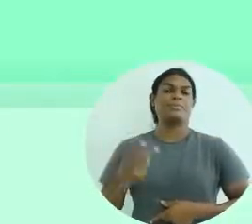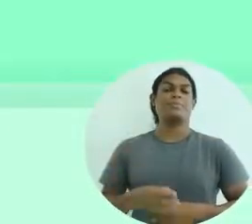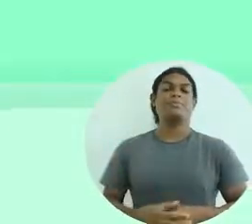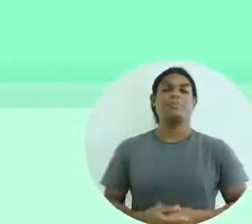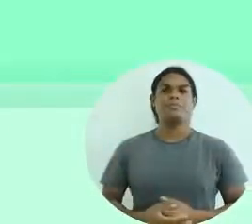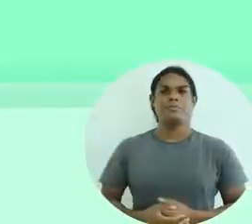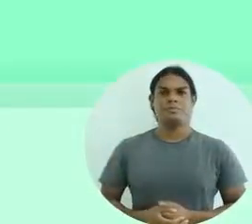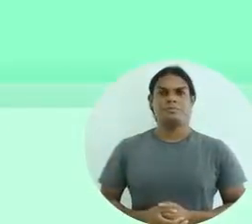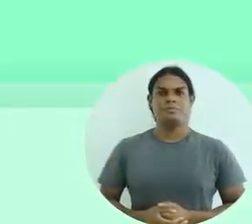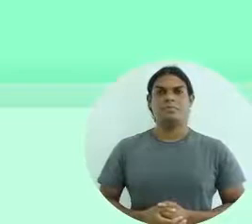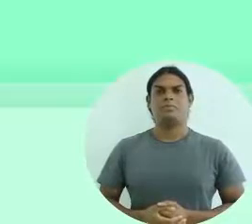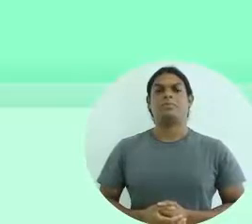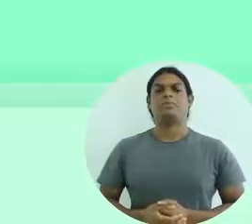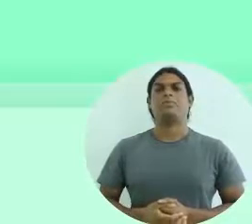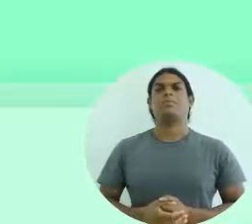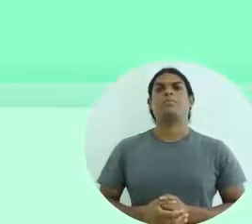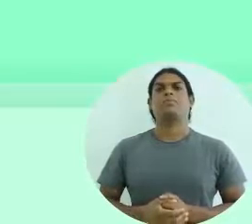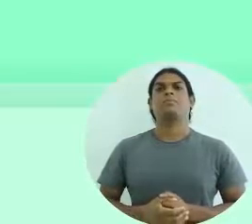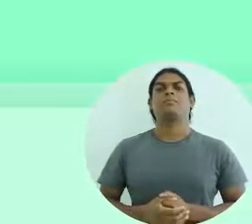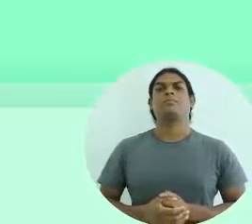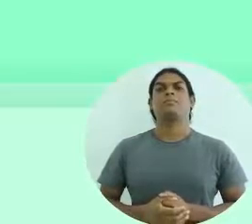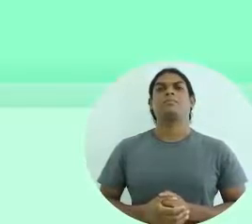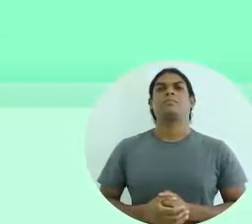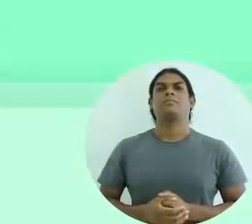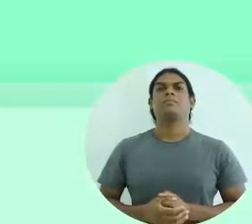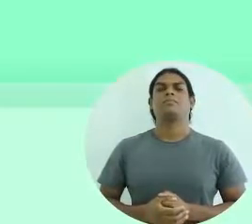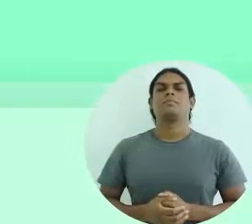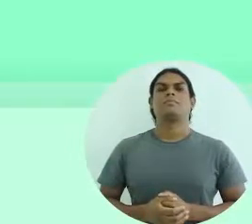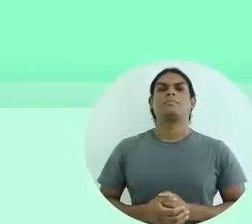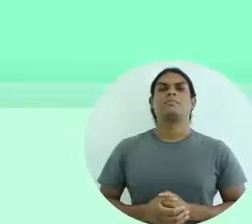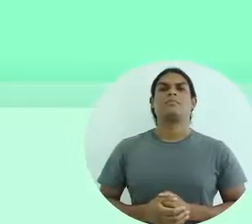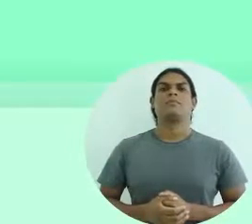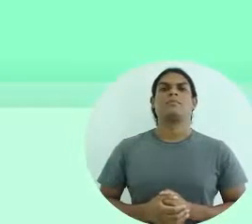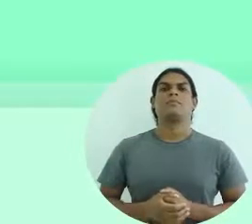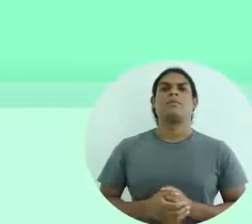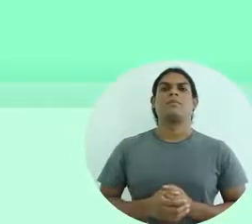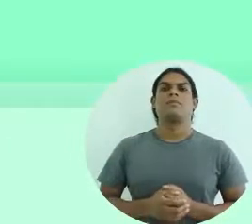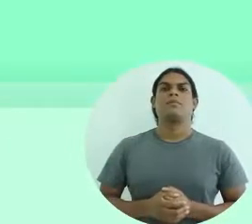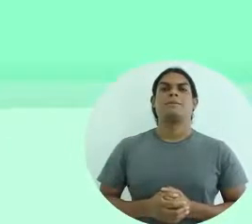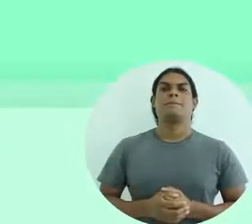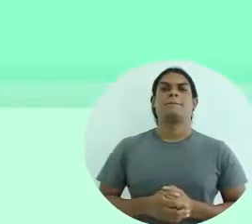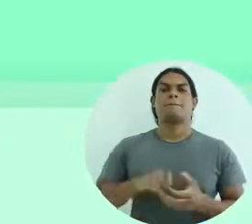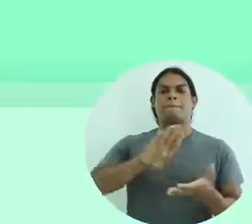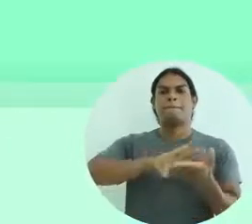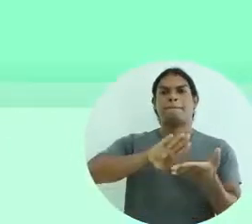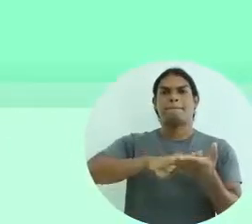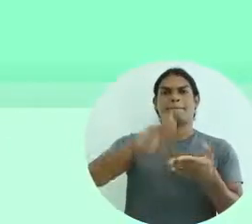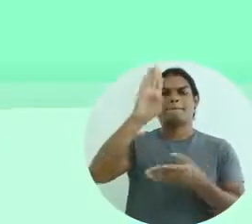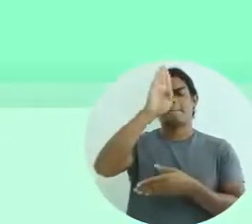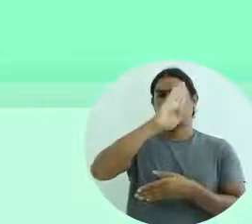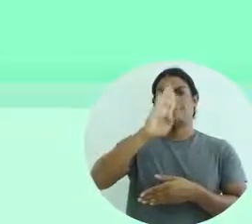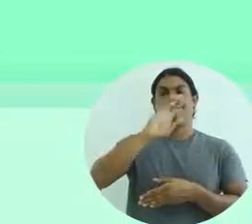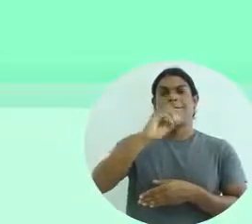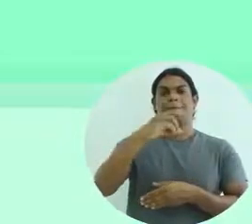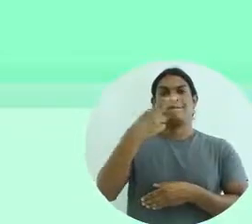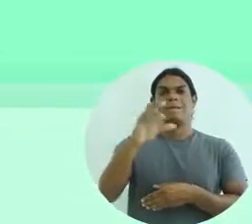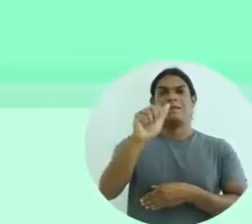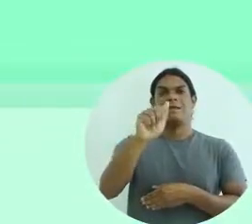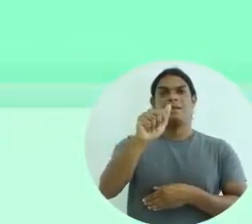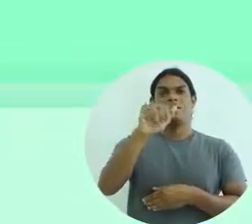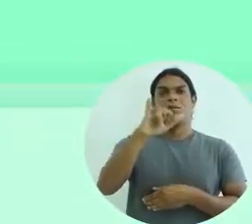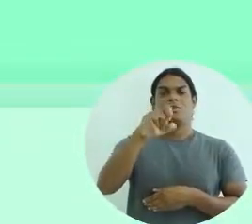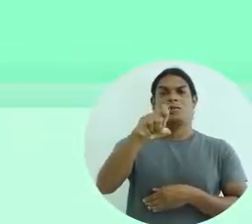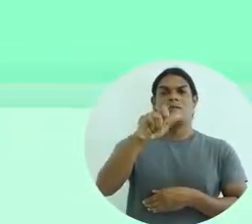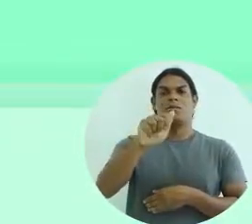grande como a gente pensa. Então, esses recursos podem obter, como eu já falei, no Banco do Brasil ou na Caixa Econômica e também usam recursos